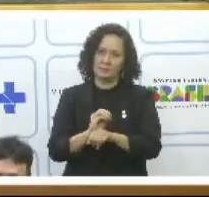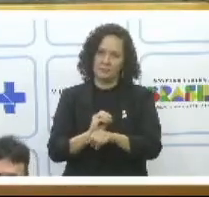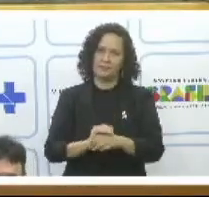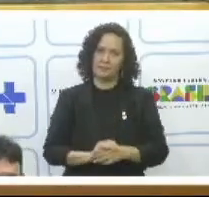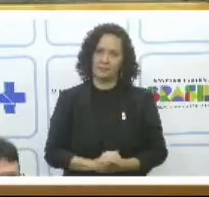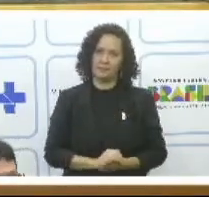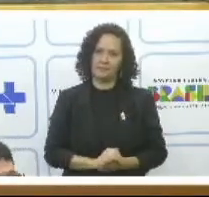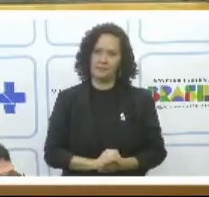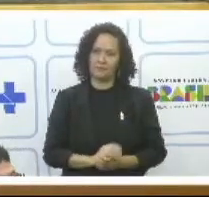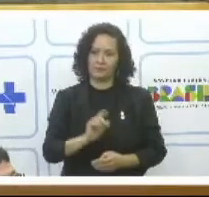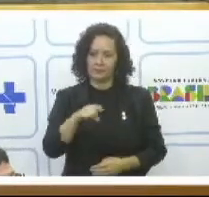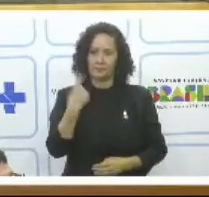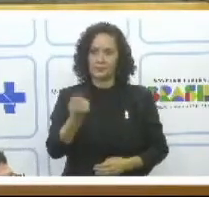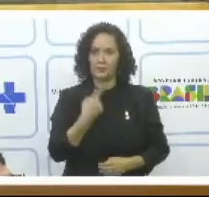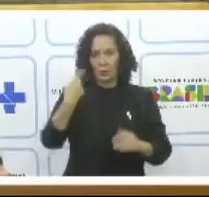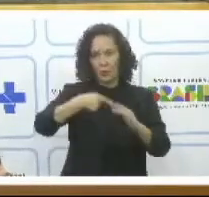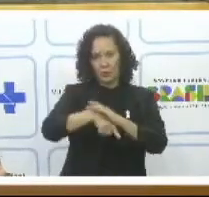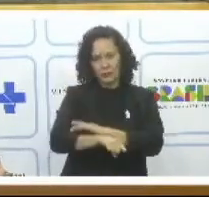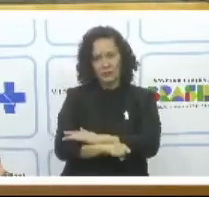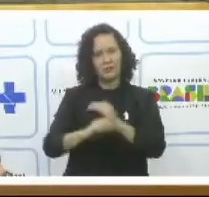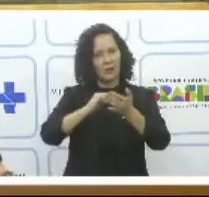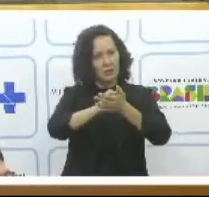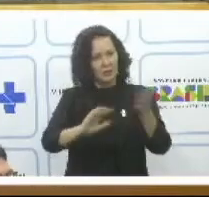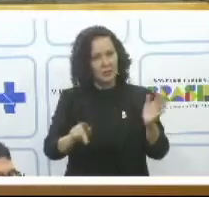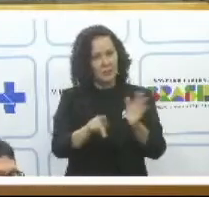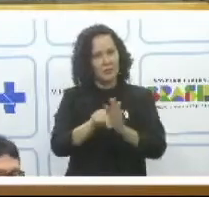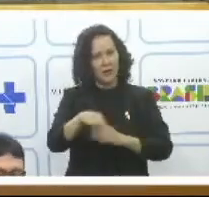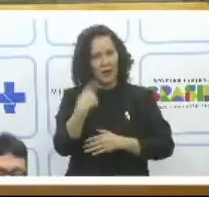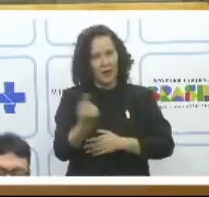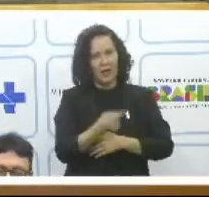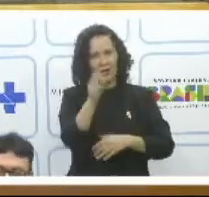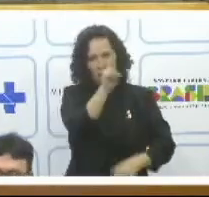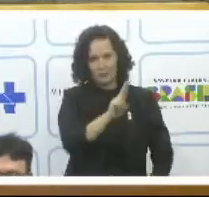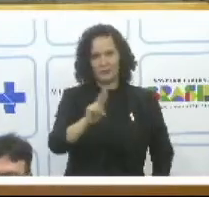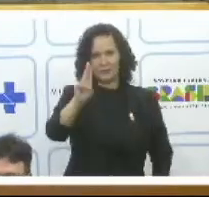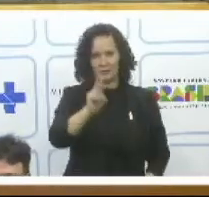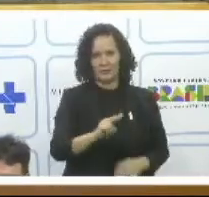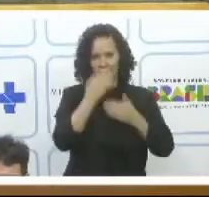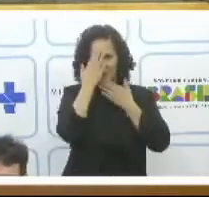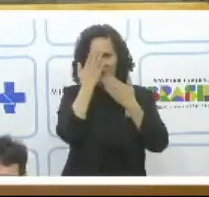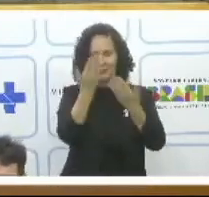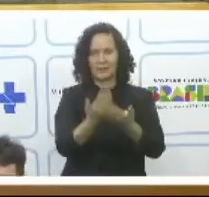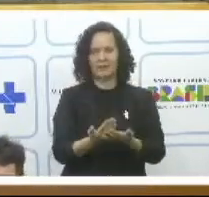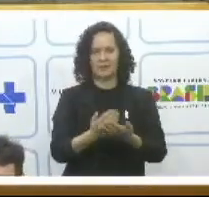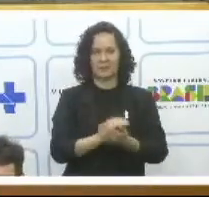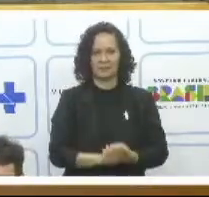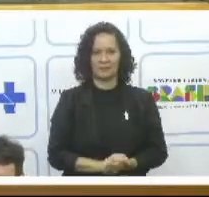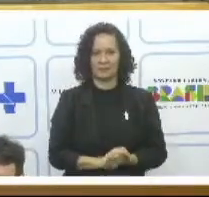aí, daqui a pouco a gente vai aprofundar nas ações específicas aqui da universidade. Muito obrigado.